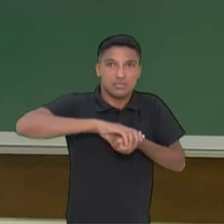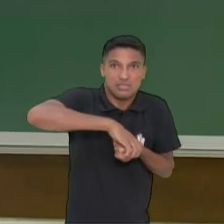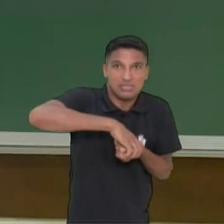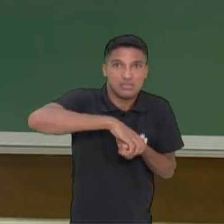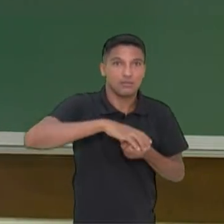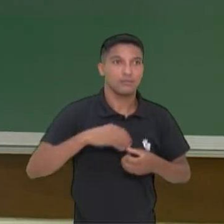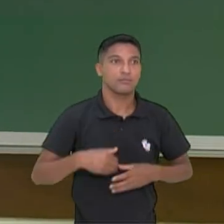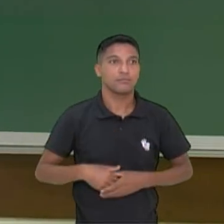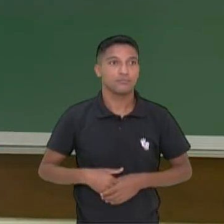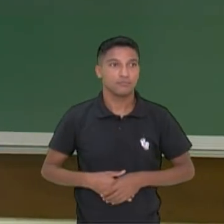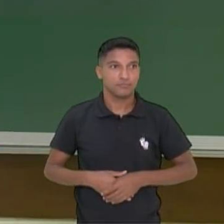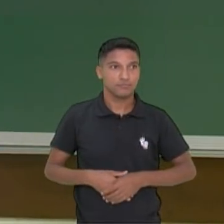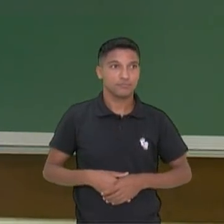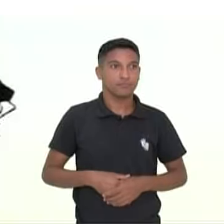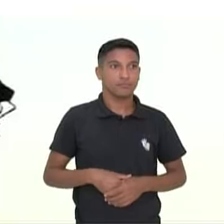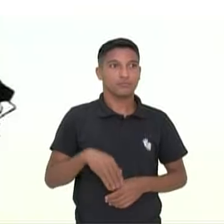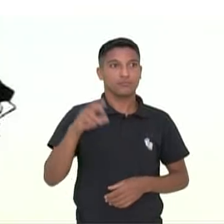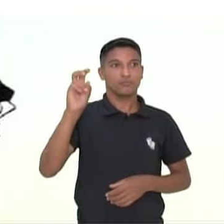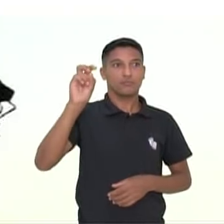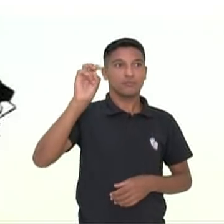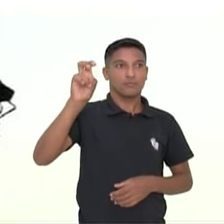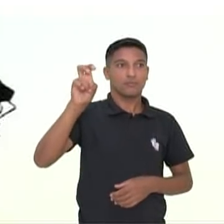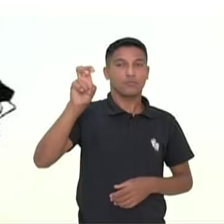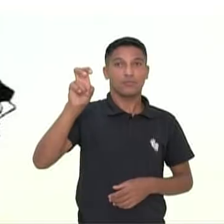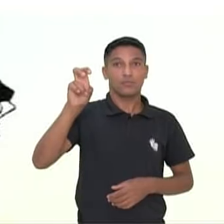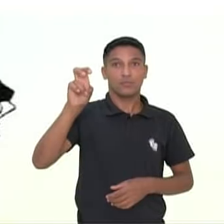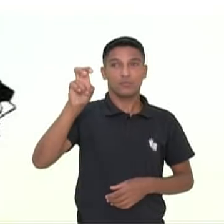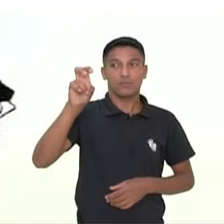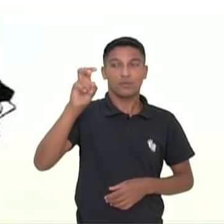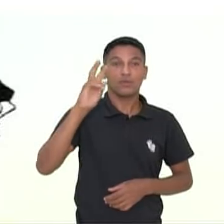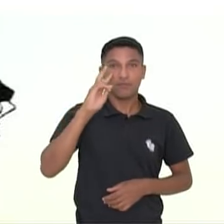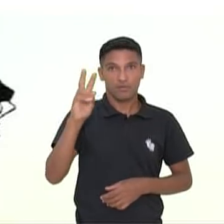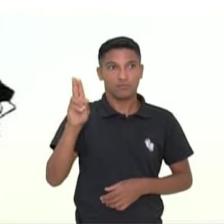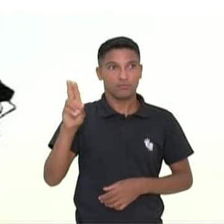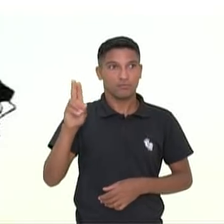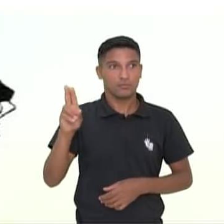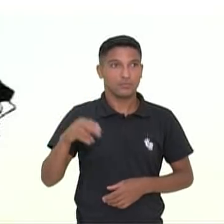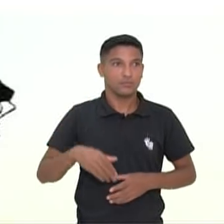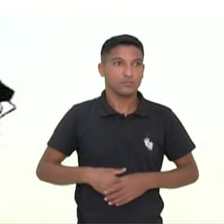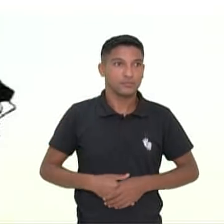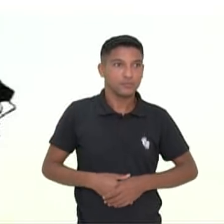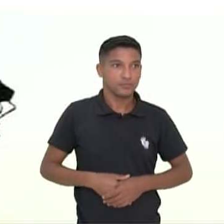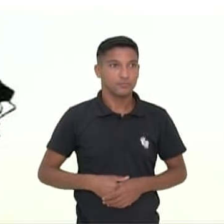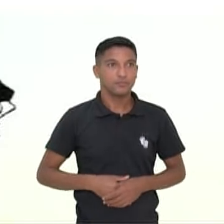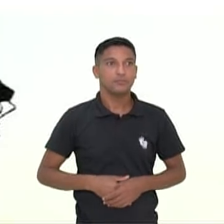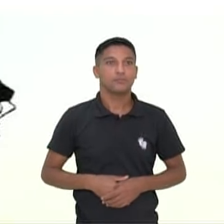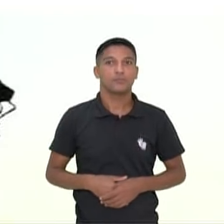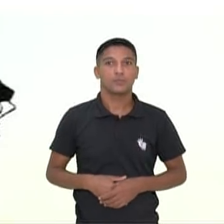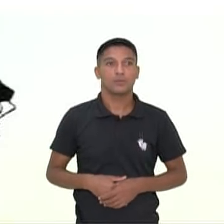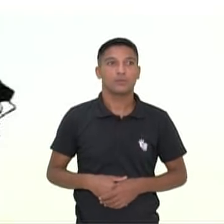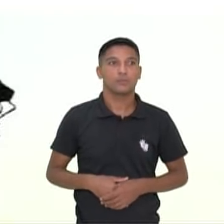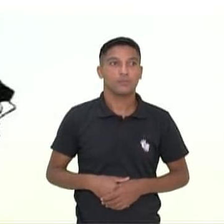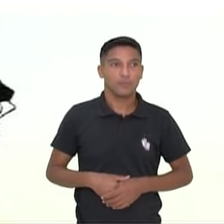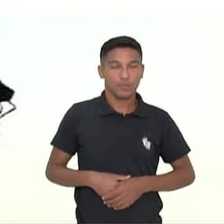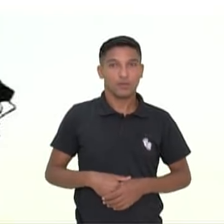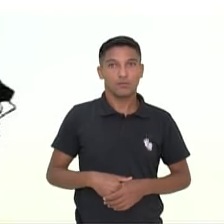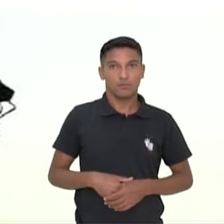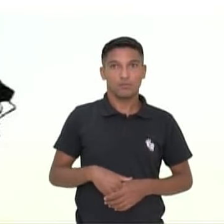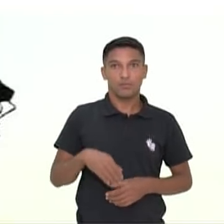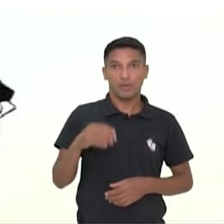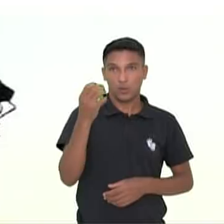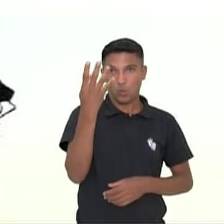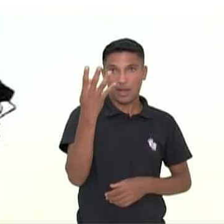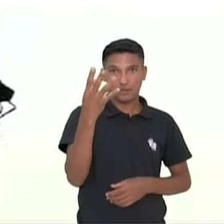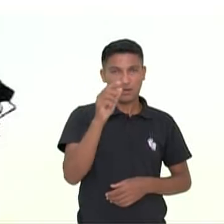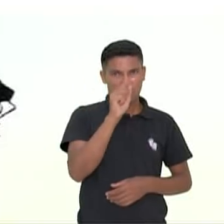5, Shihonage, que daí eu já executo a técnica, primeiro de mobilização, uma das 4 técnicas